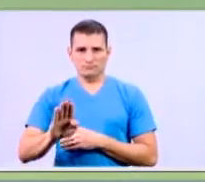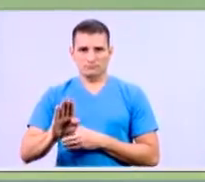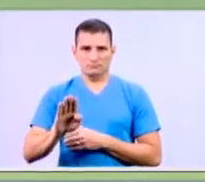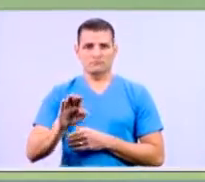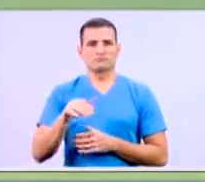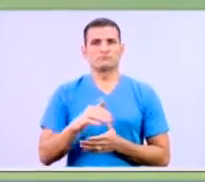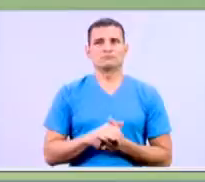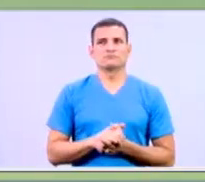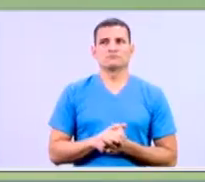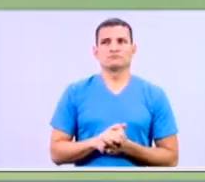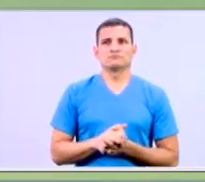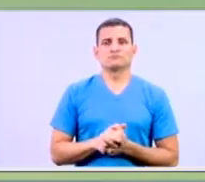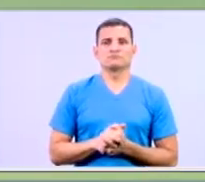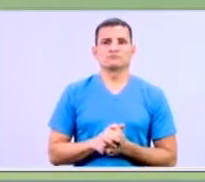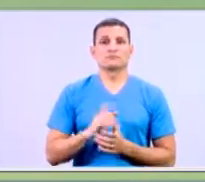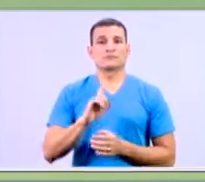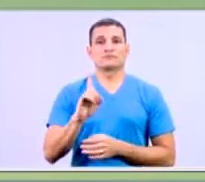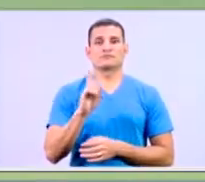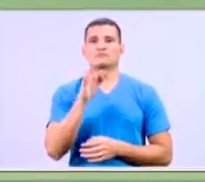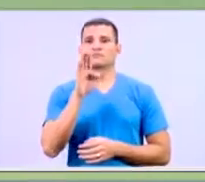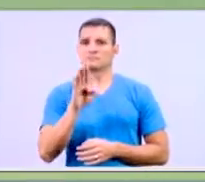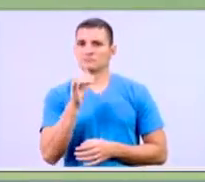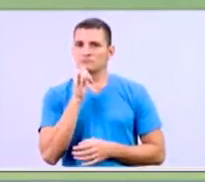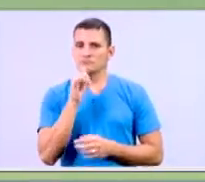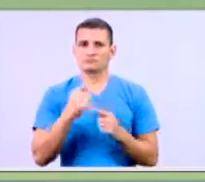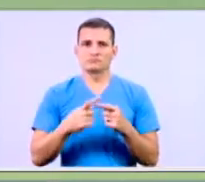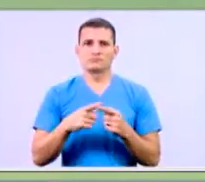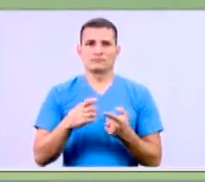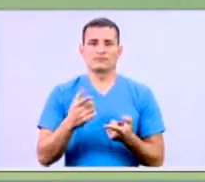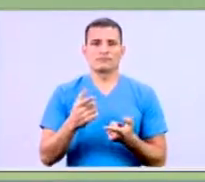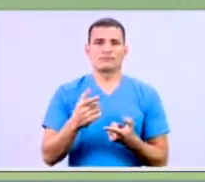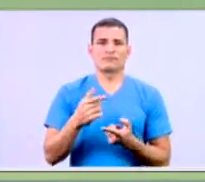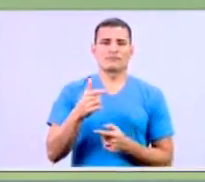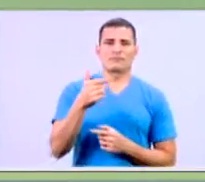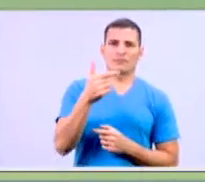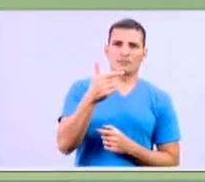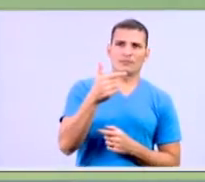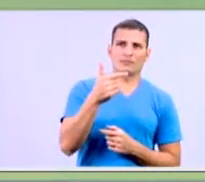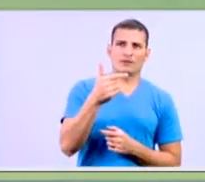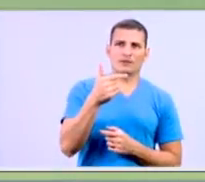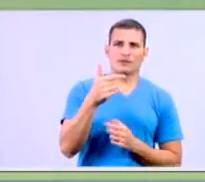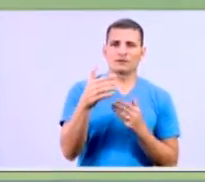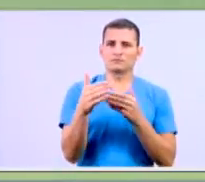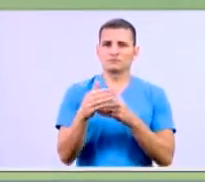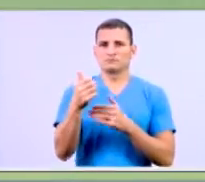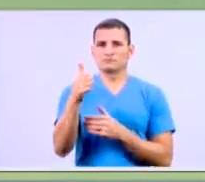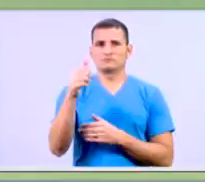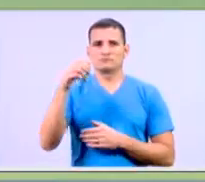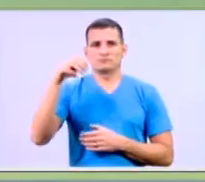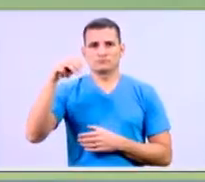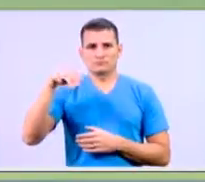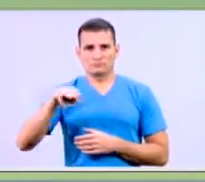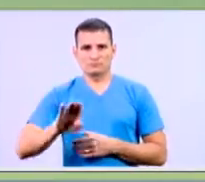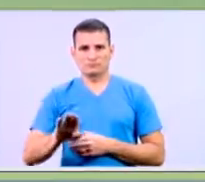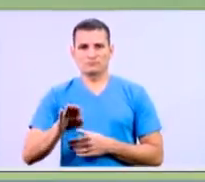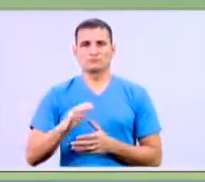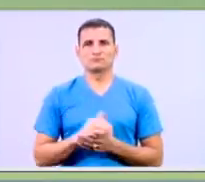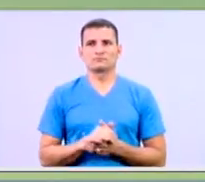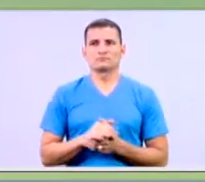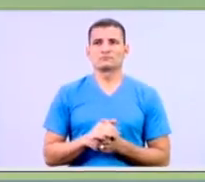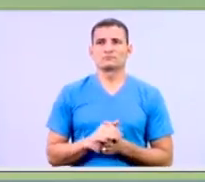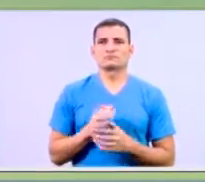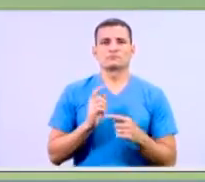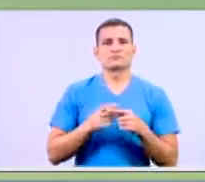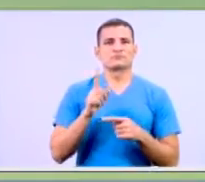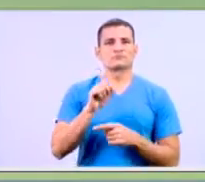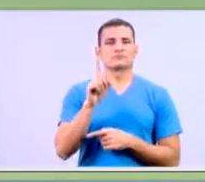por exemplo, porque trabalharia em até 11 megabits. E por que não seria